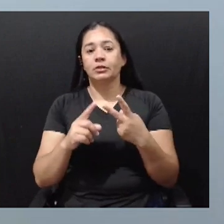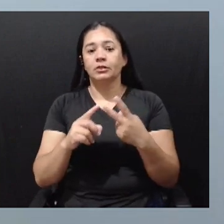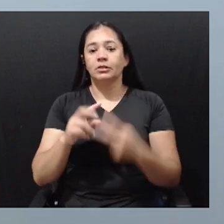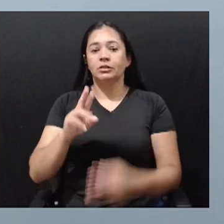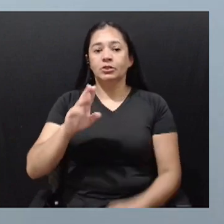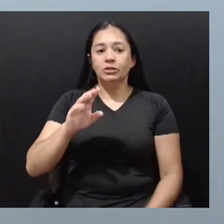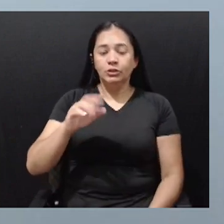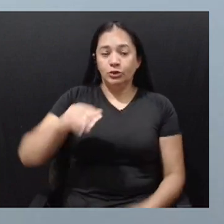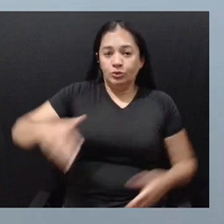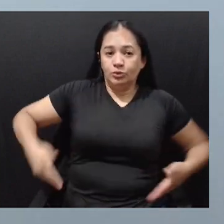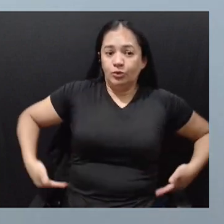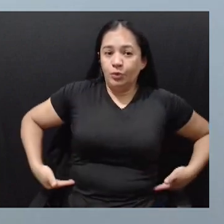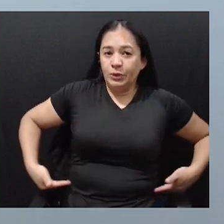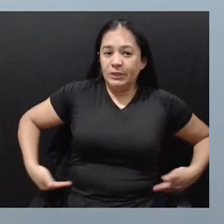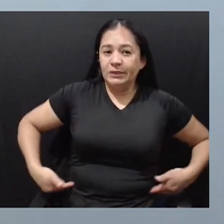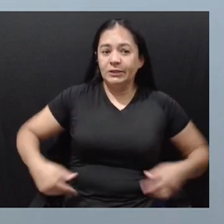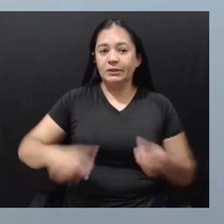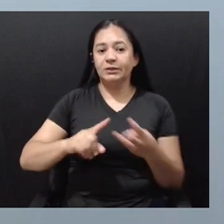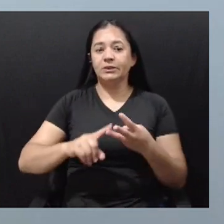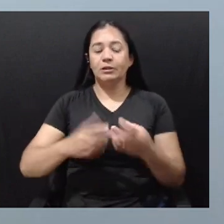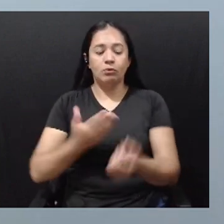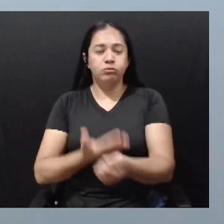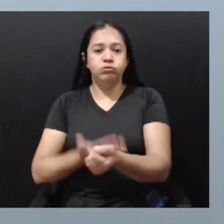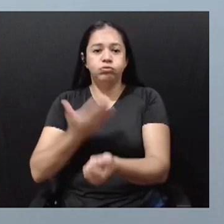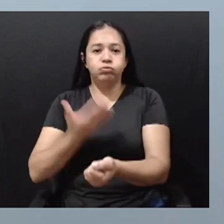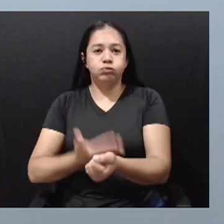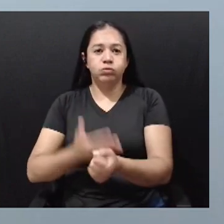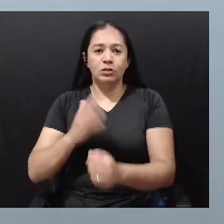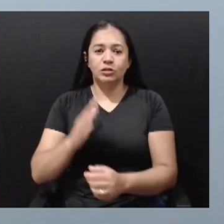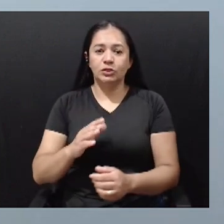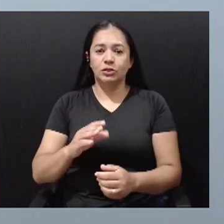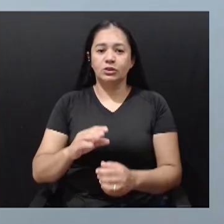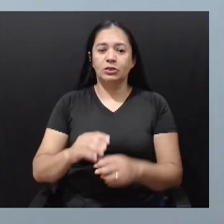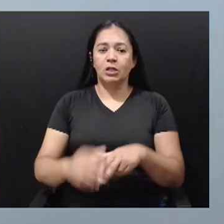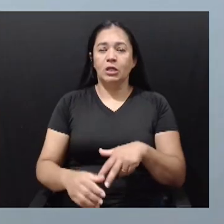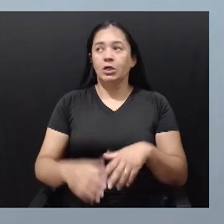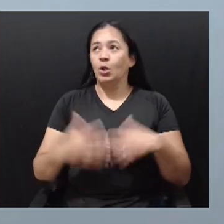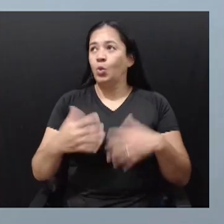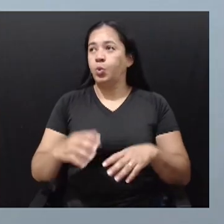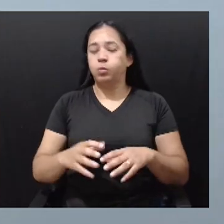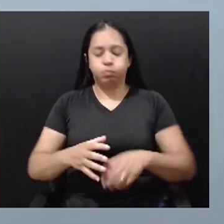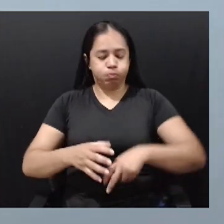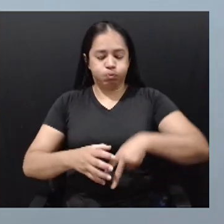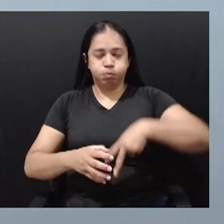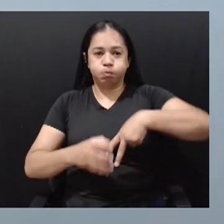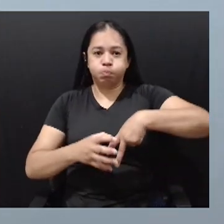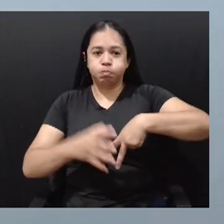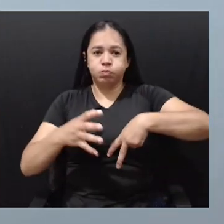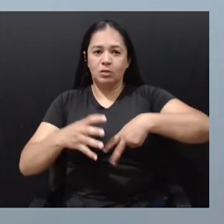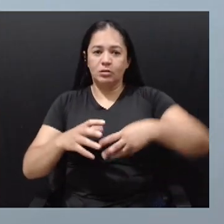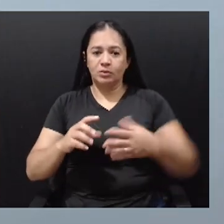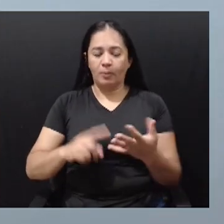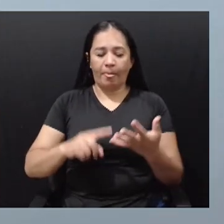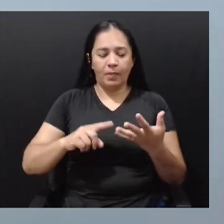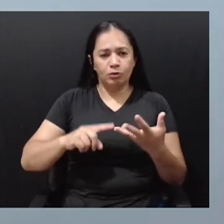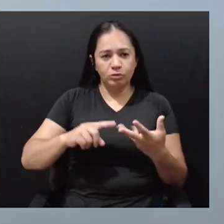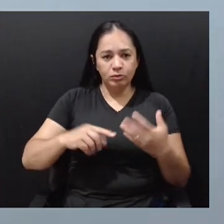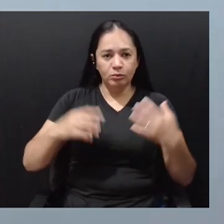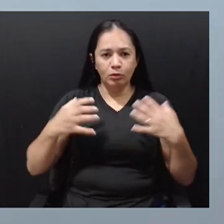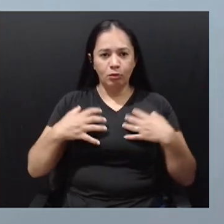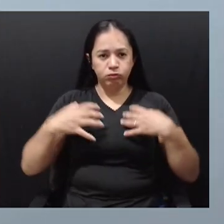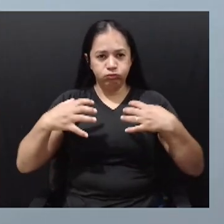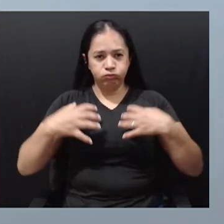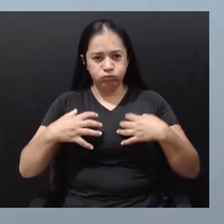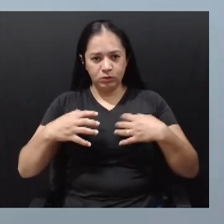pacientes hipertensas que já tiveram trombose, pacientes com trombofilia, tromboembolismo pulmonar, trombose venosa profunda e que